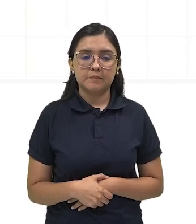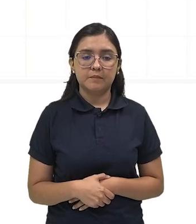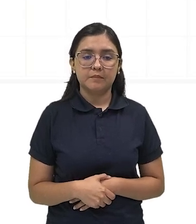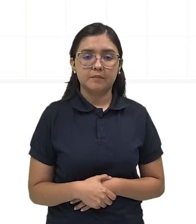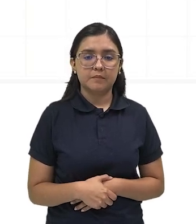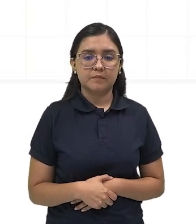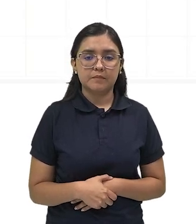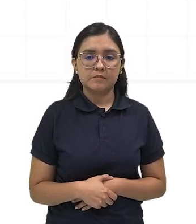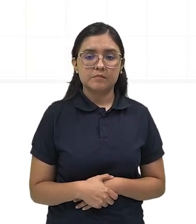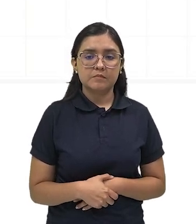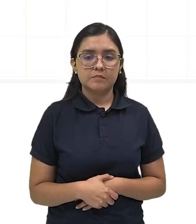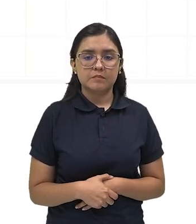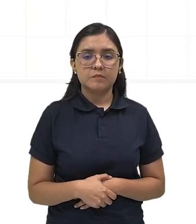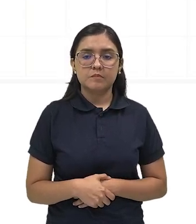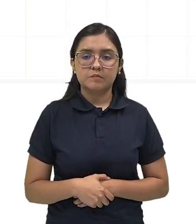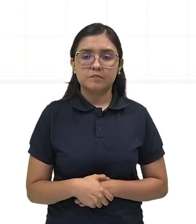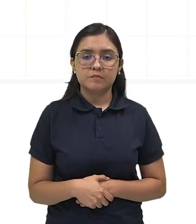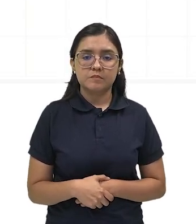Muito bem.